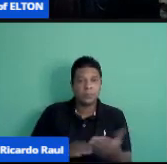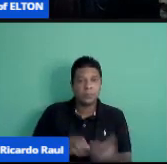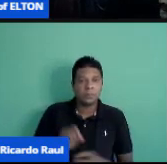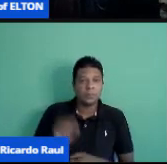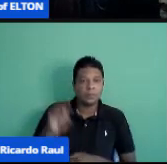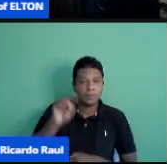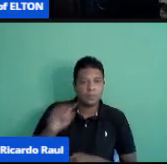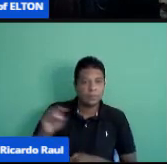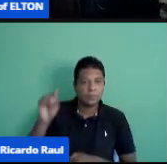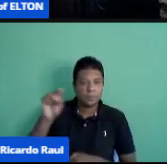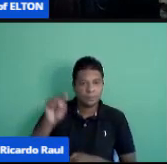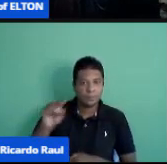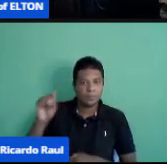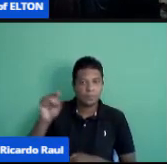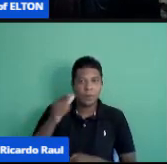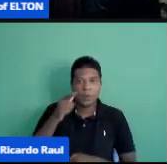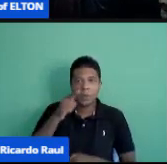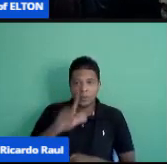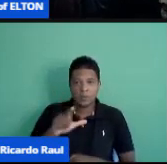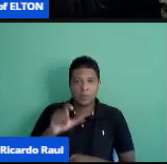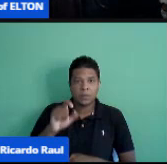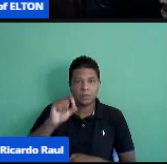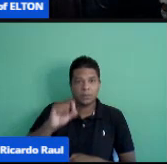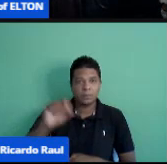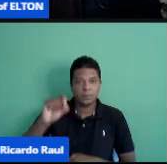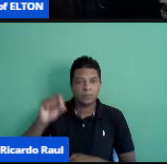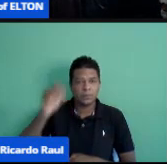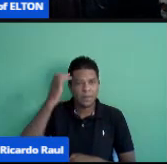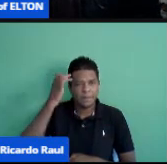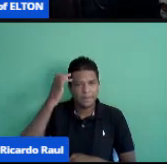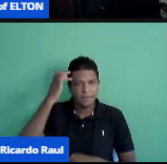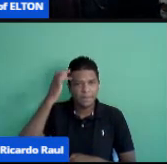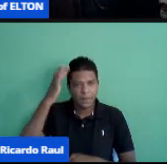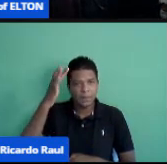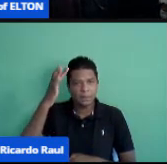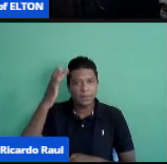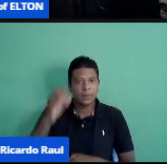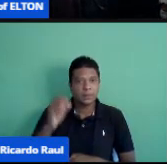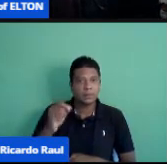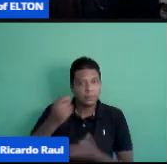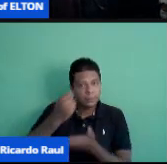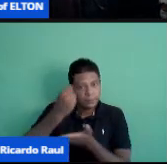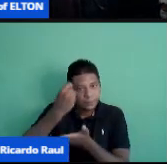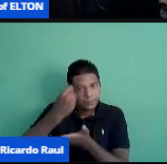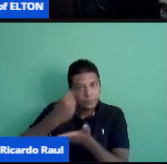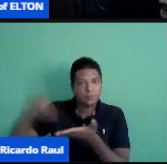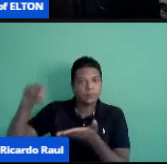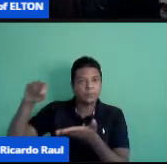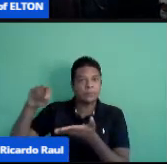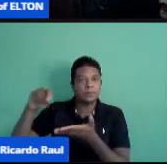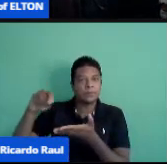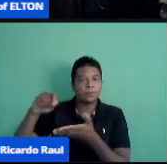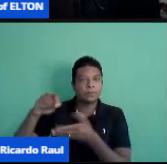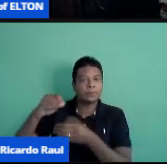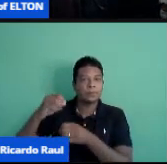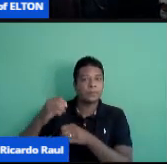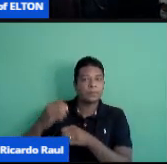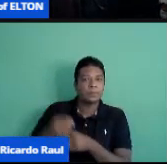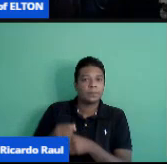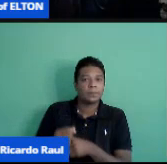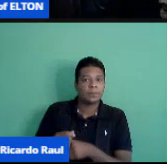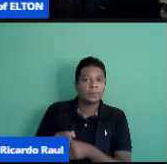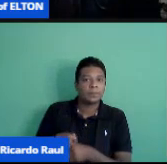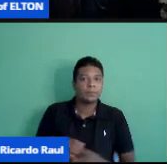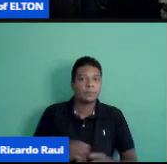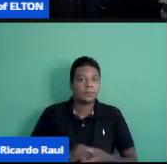né? E isso facilita a correção, né? Você já corrige ali na hora, ele enviou, você já corrige. No WhatsApp você